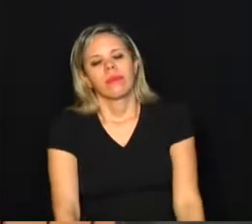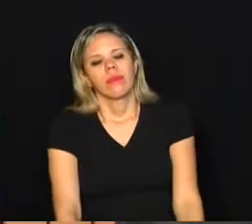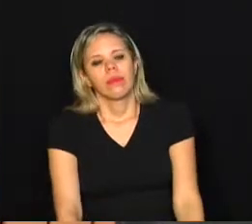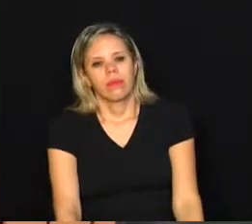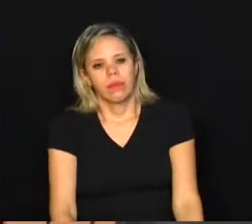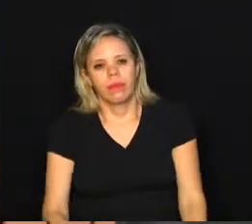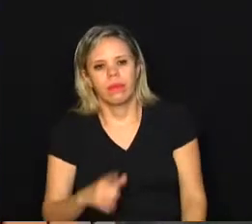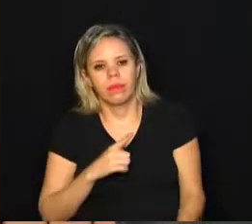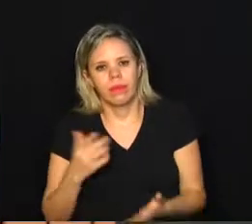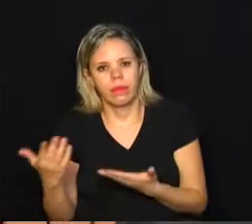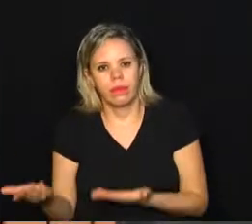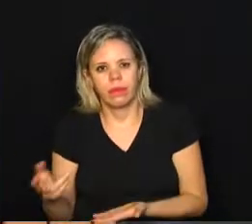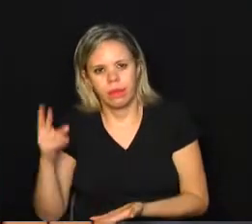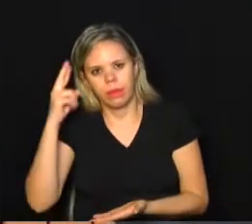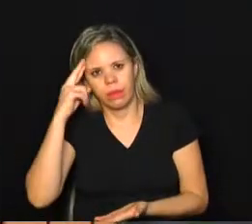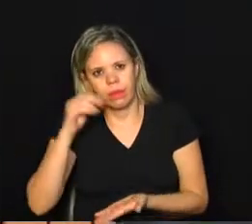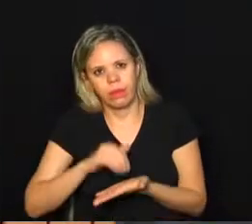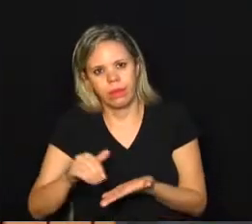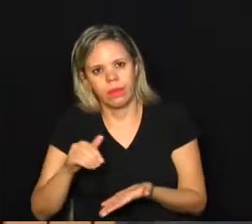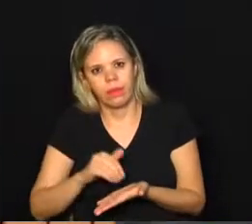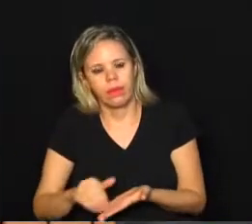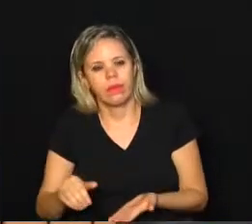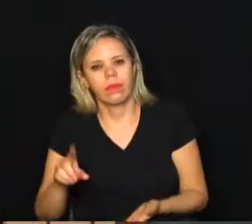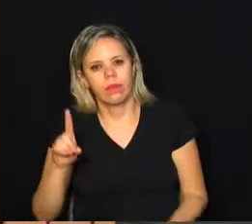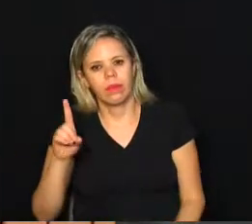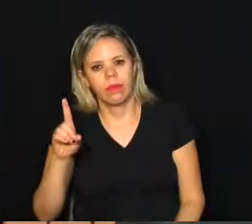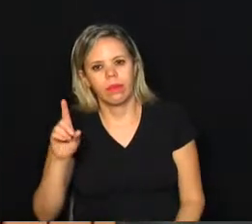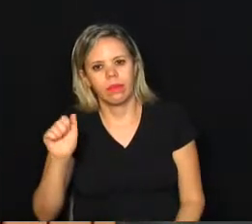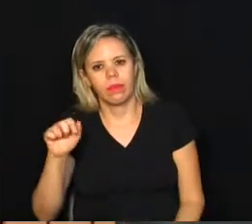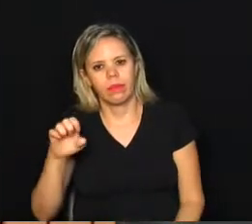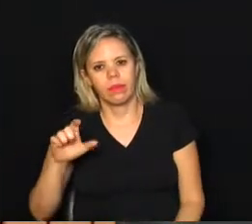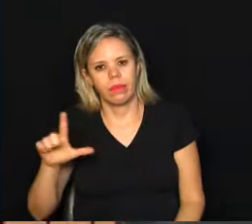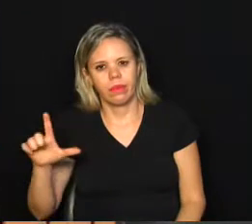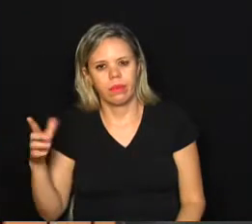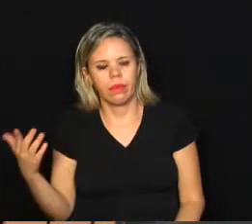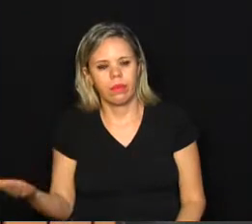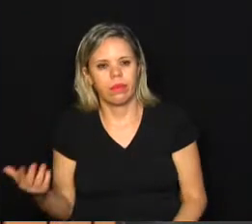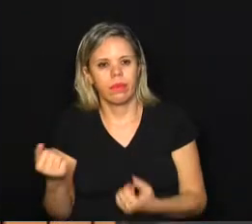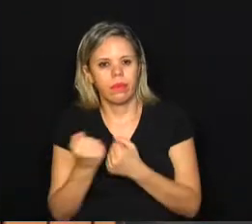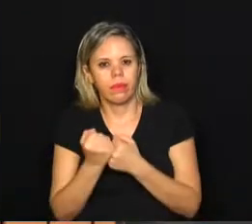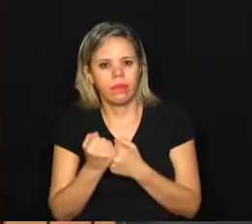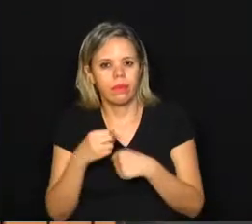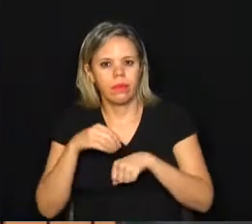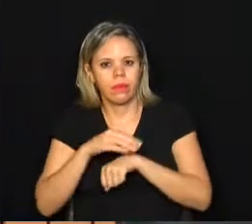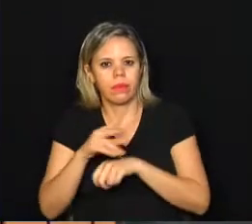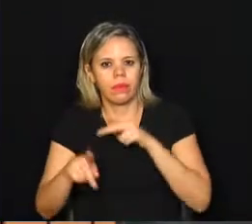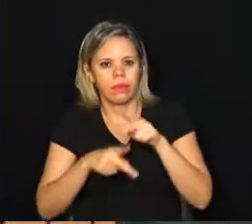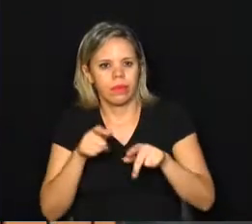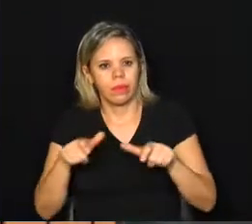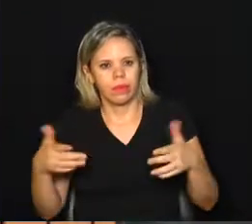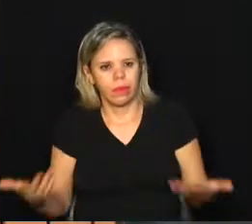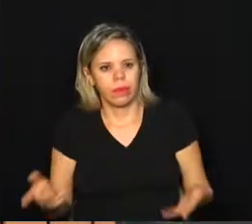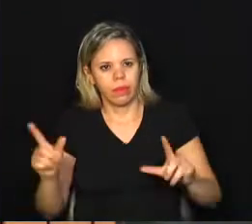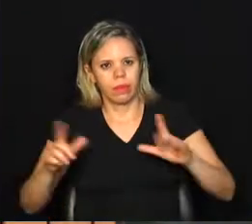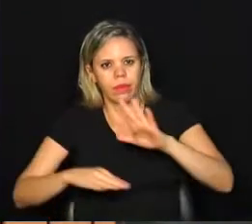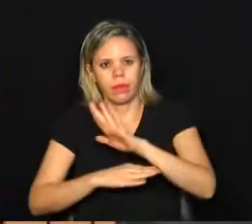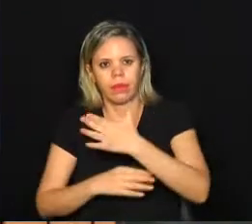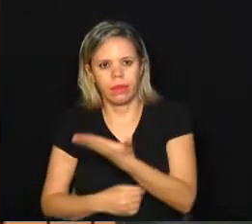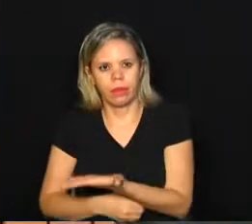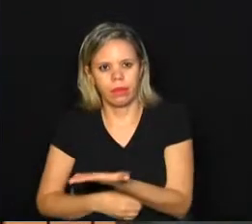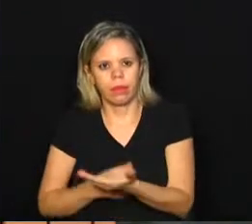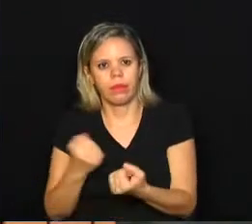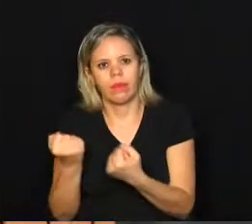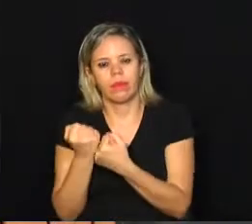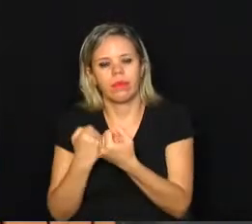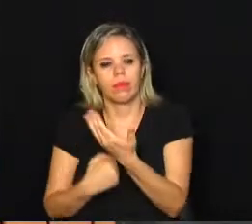lado o chefe de gabinete Daniel Biscola. Quero agradecer aqui todo o apoio que ele está dando, o pessoal da TV Câmara que está nos